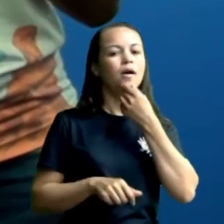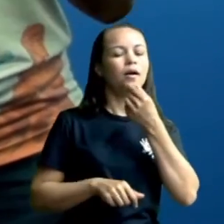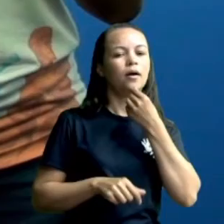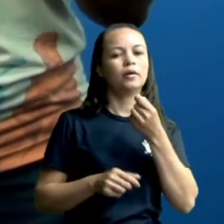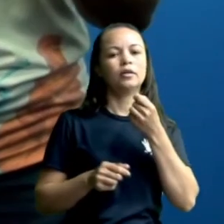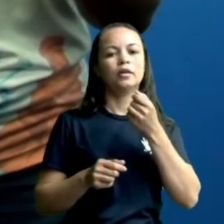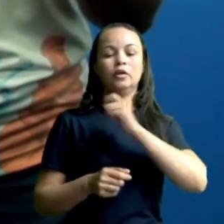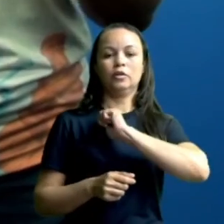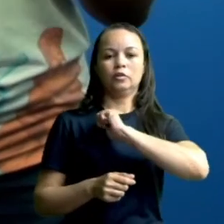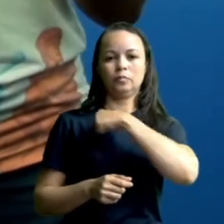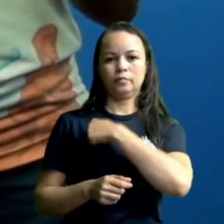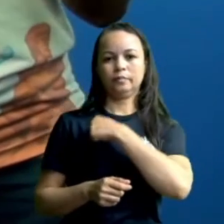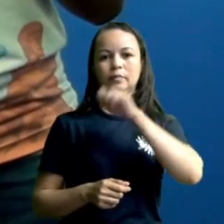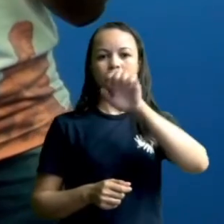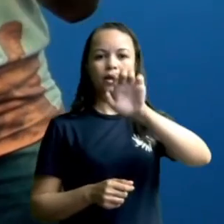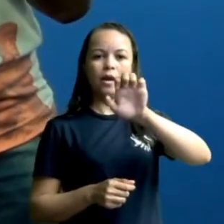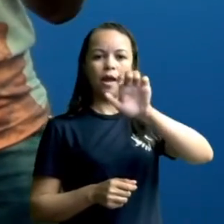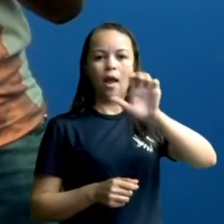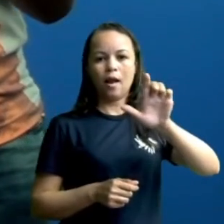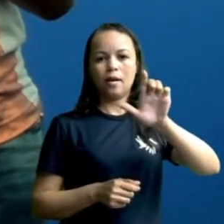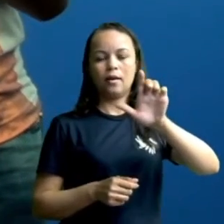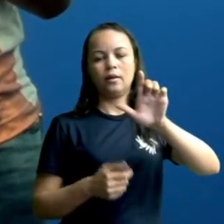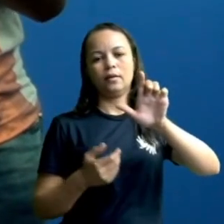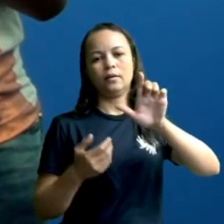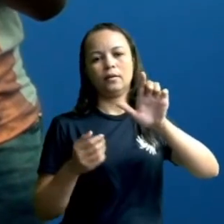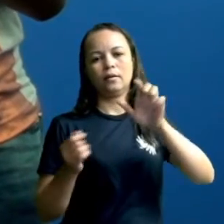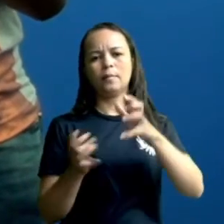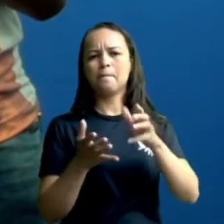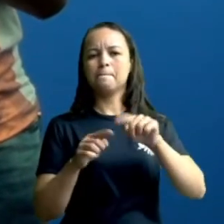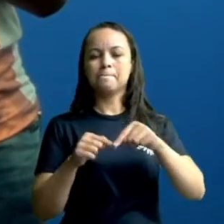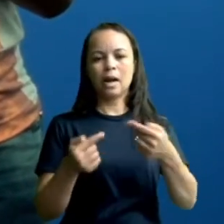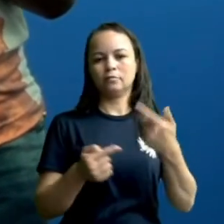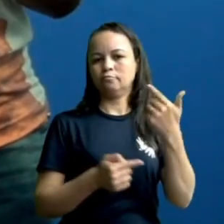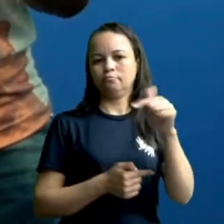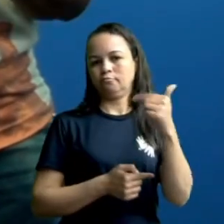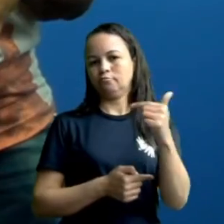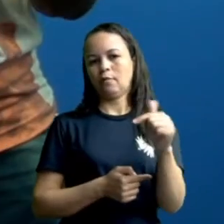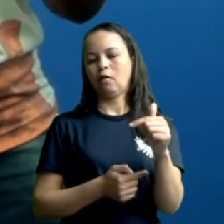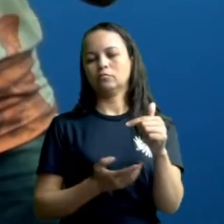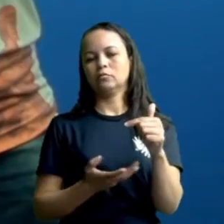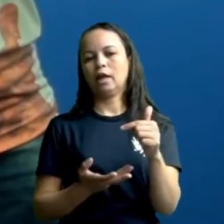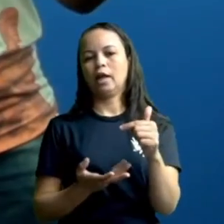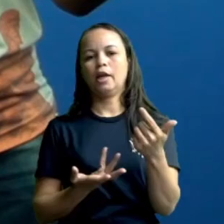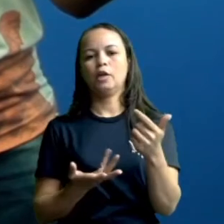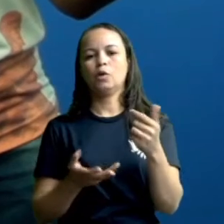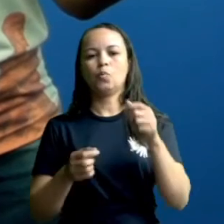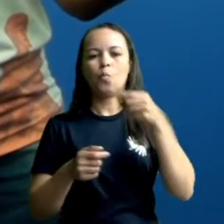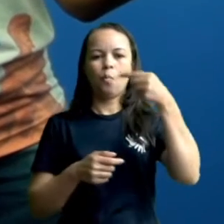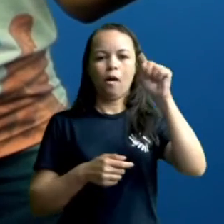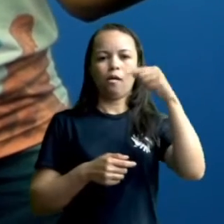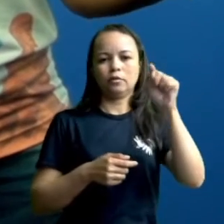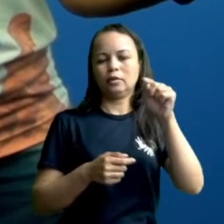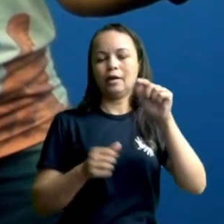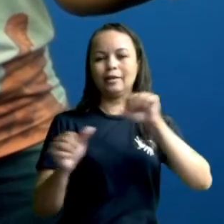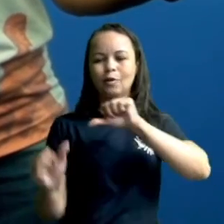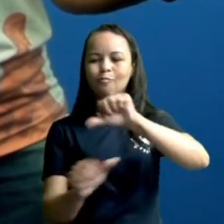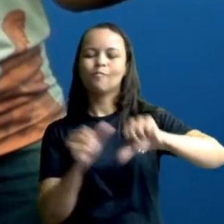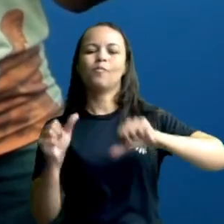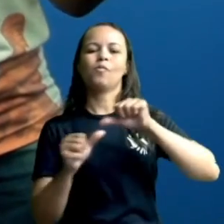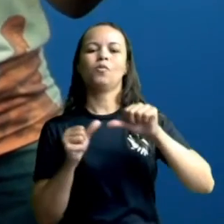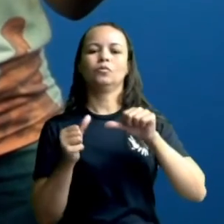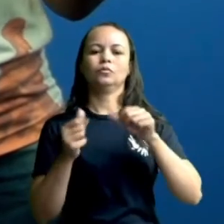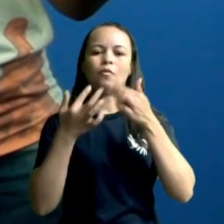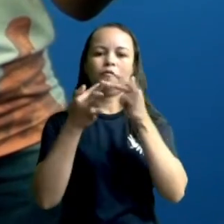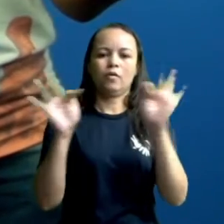gente diz ele, mas ele não tem acento agudo. E aí eu mudo completamente o sentido da